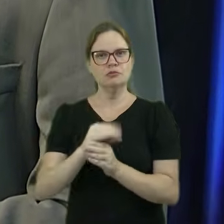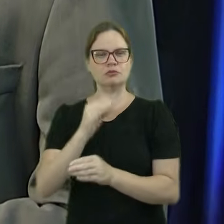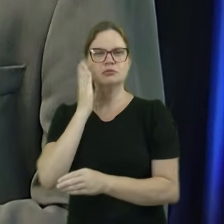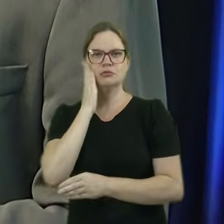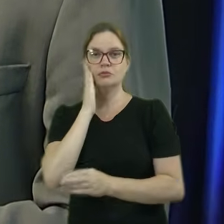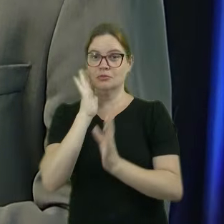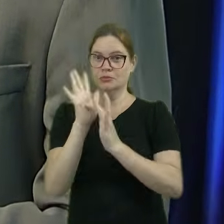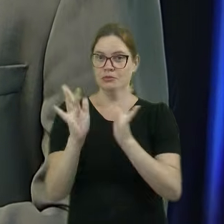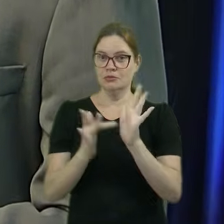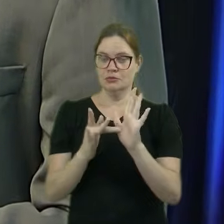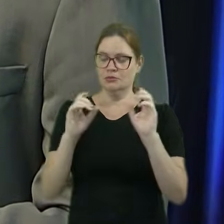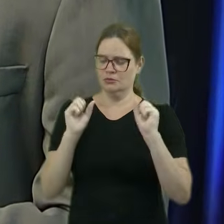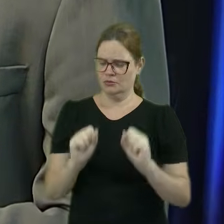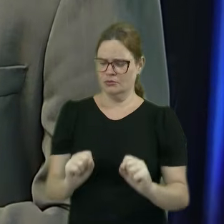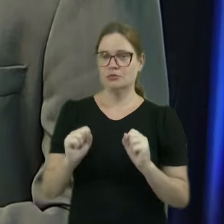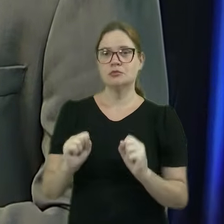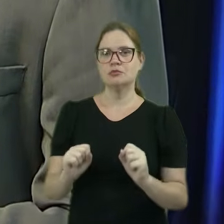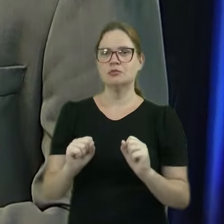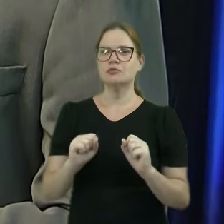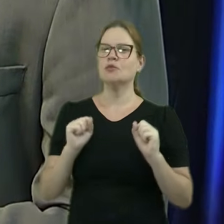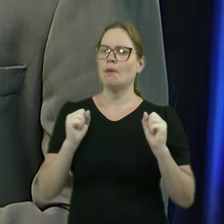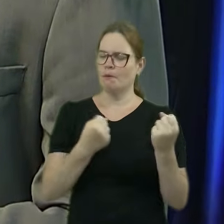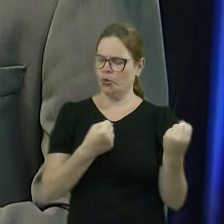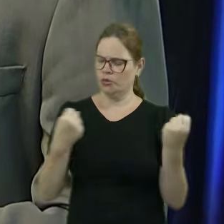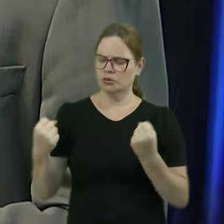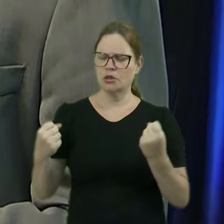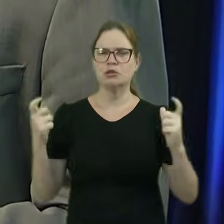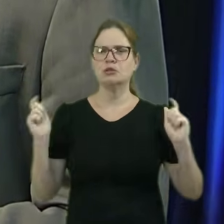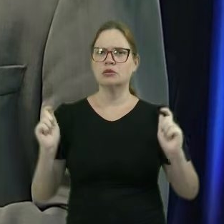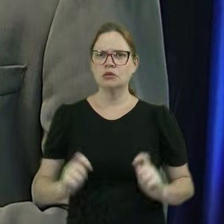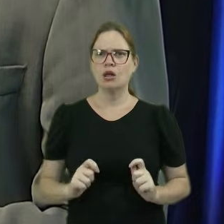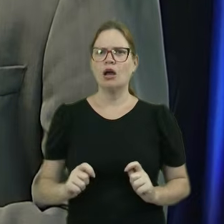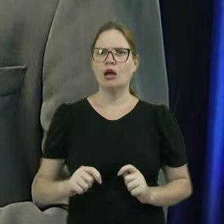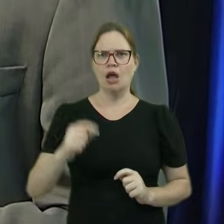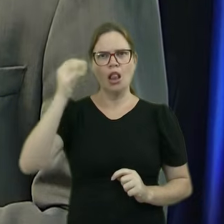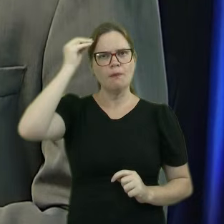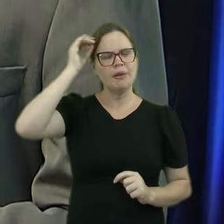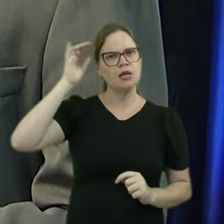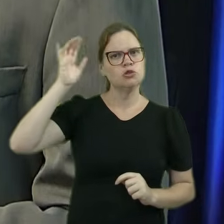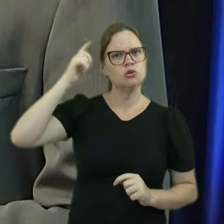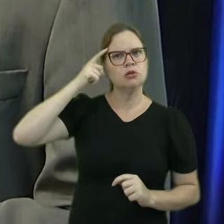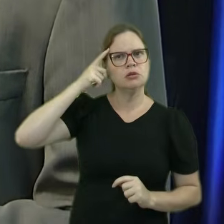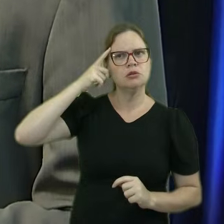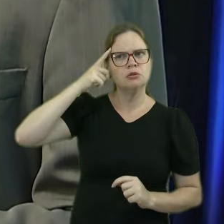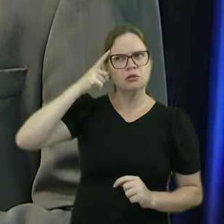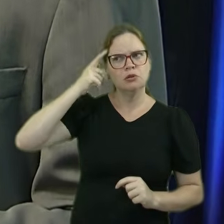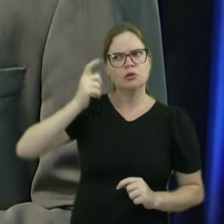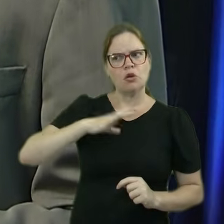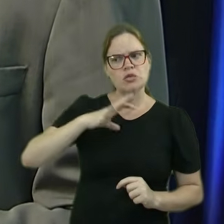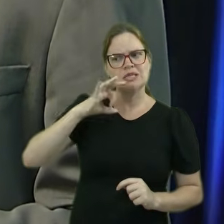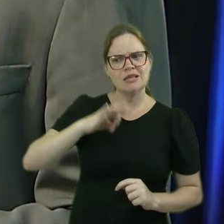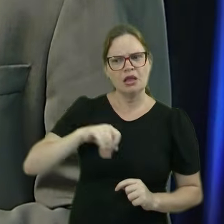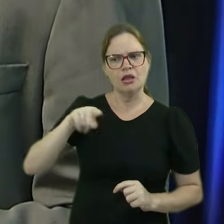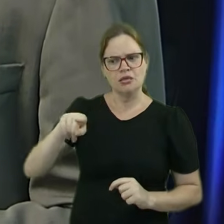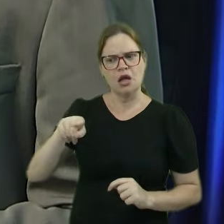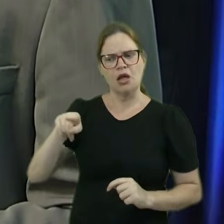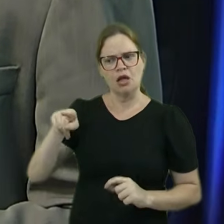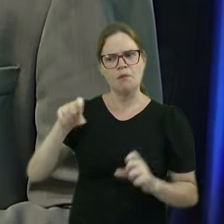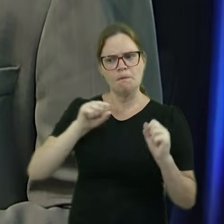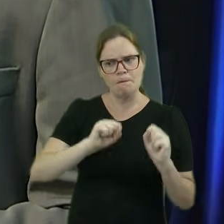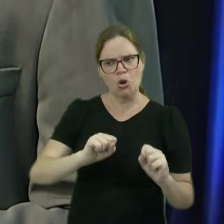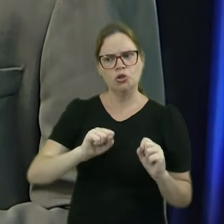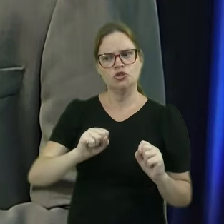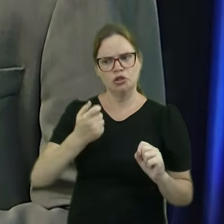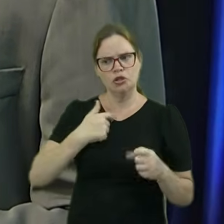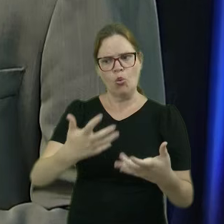Senhor poderia. E ela disse: Ele pode, eu quero. E ela confiou